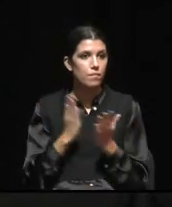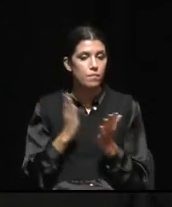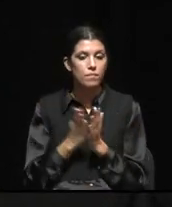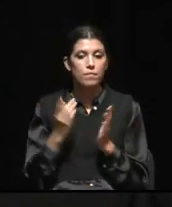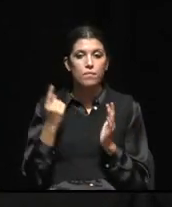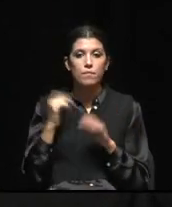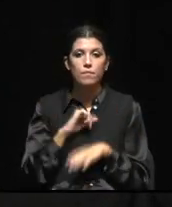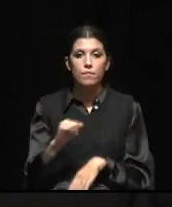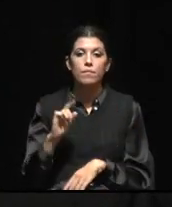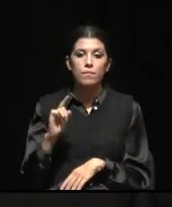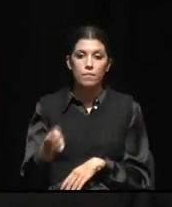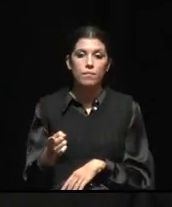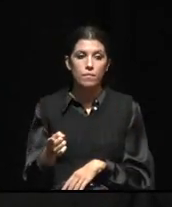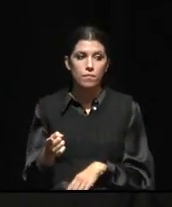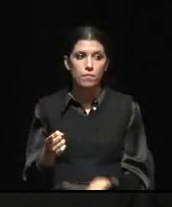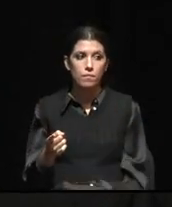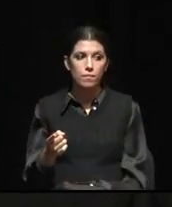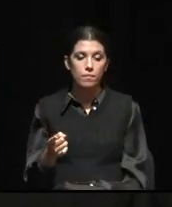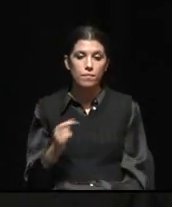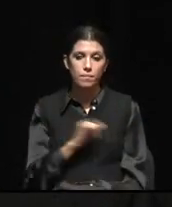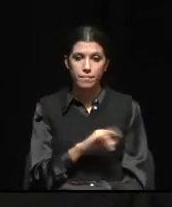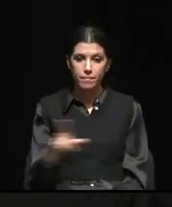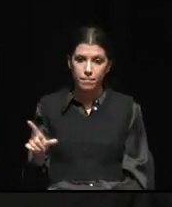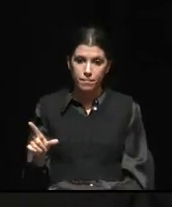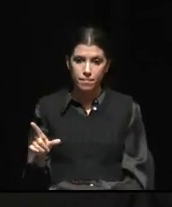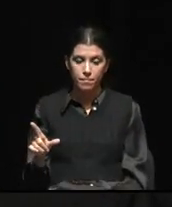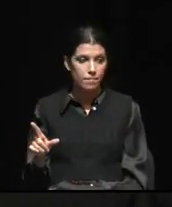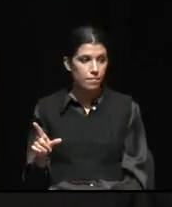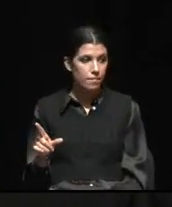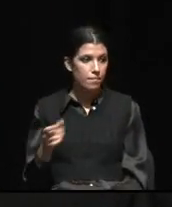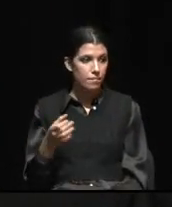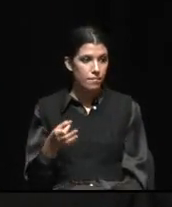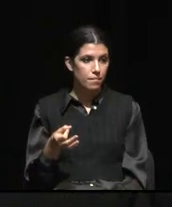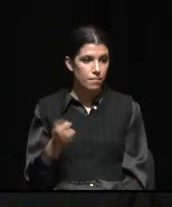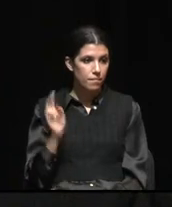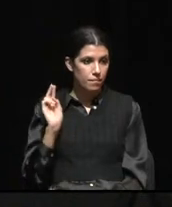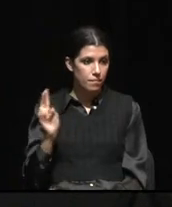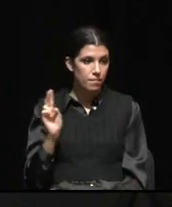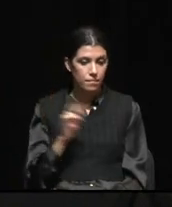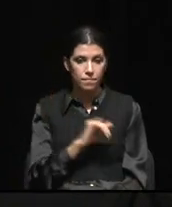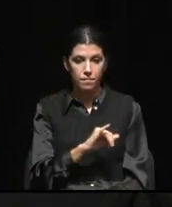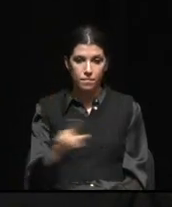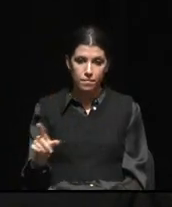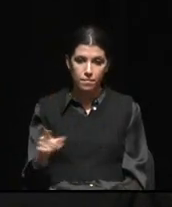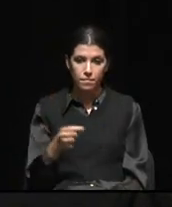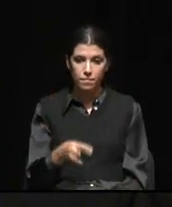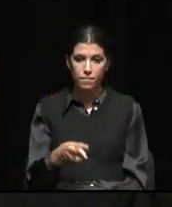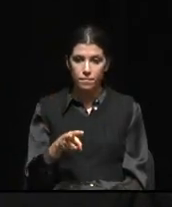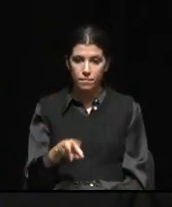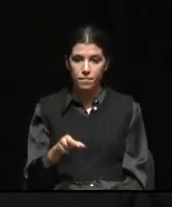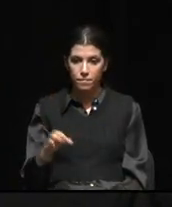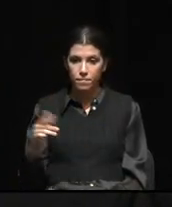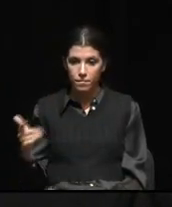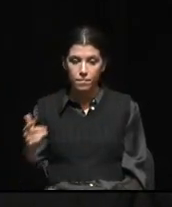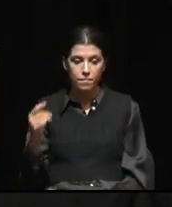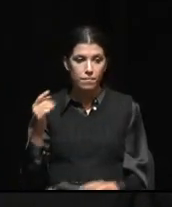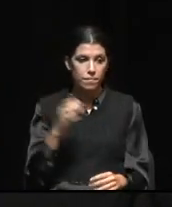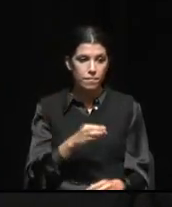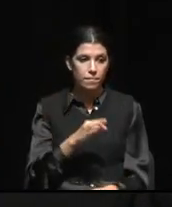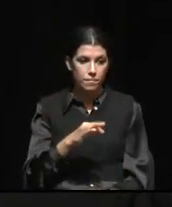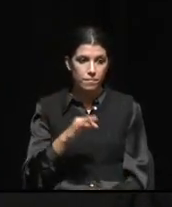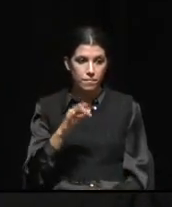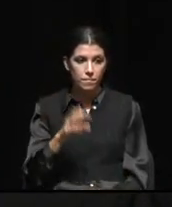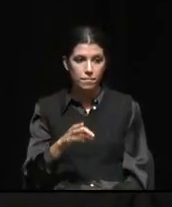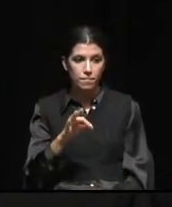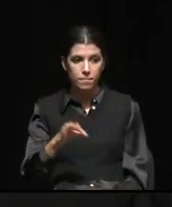Vota contra iniciativa PSD iniciativa liberal mpt PPM aliança